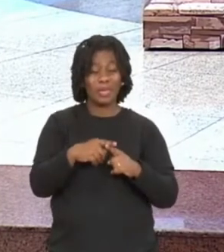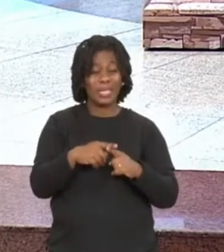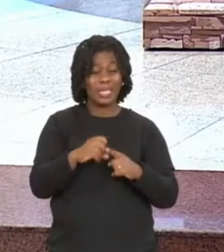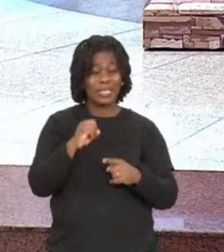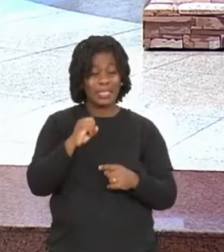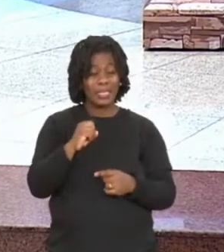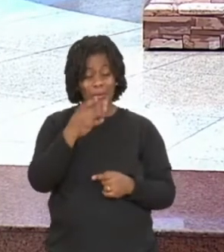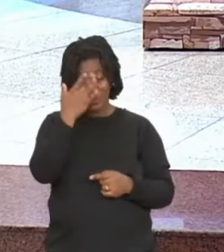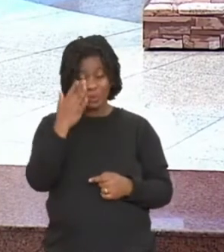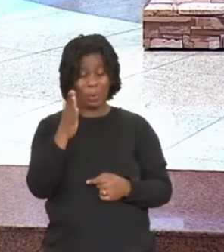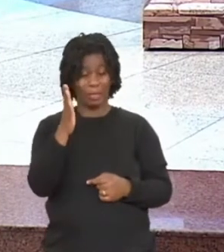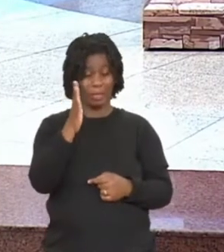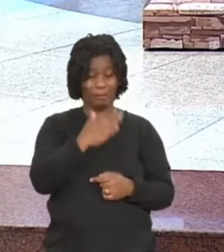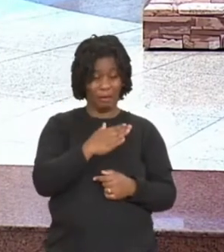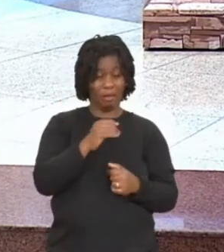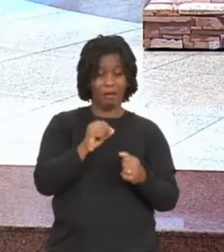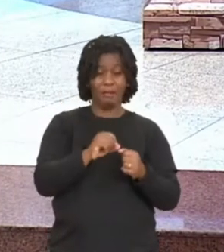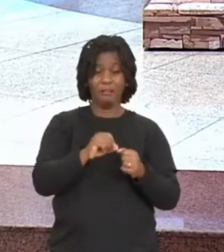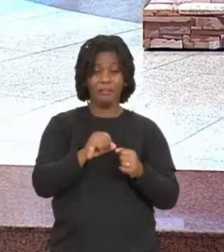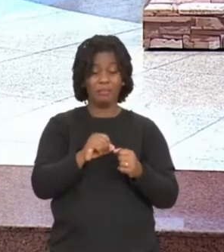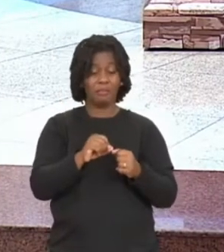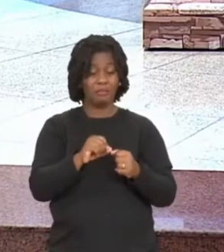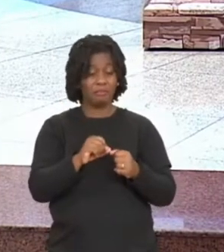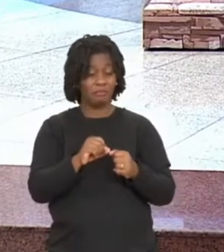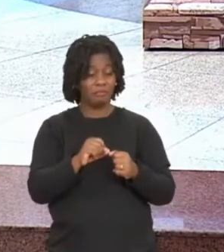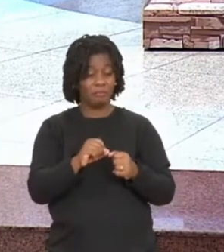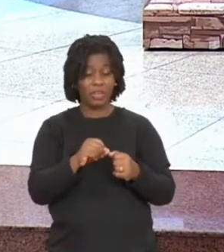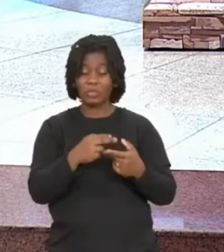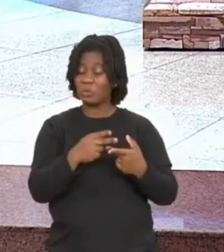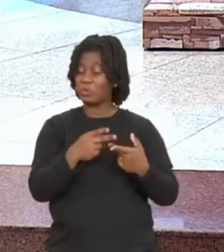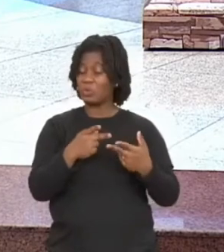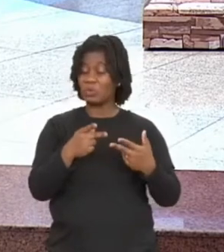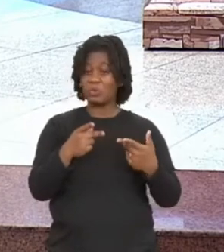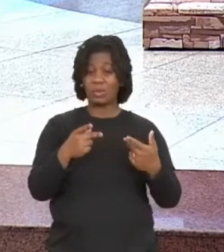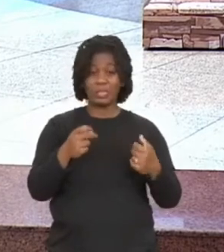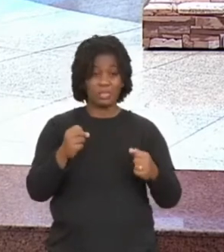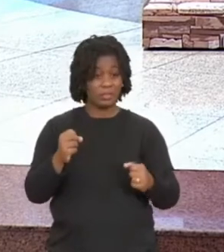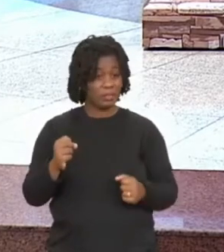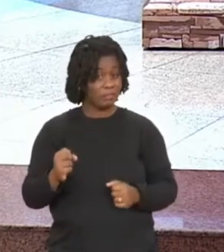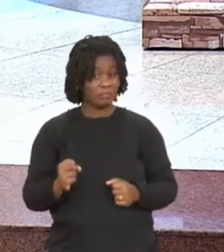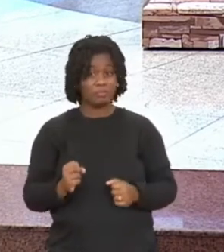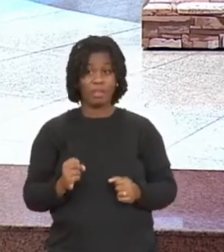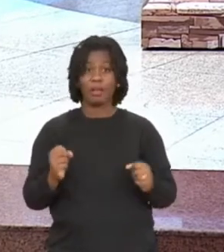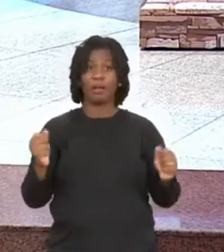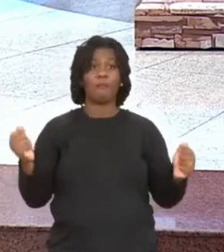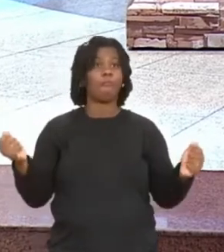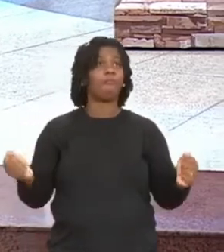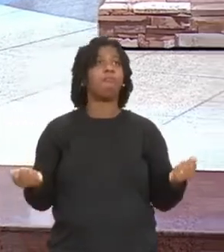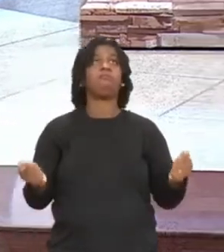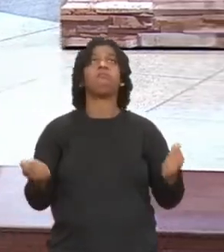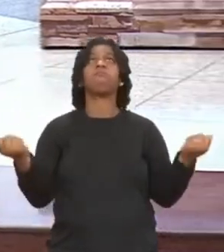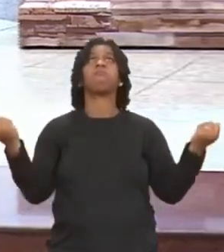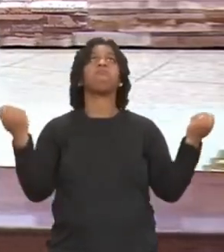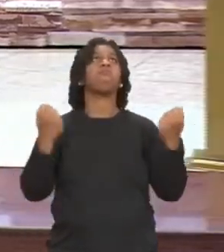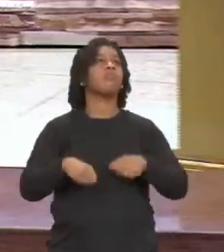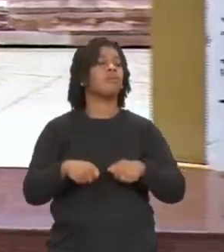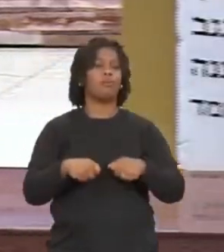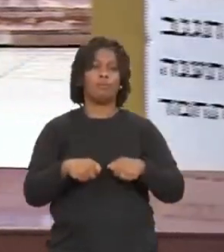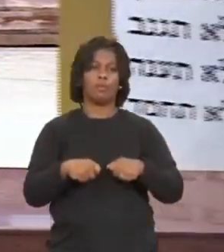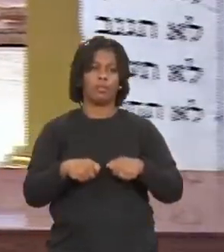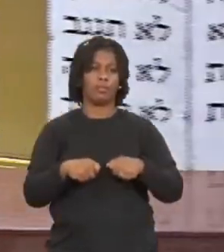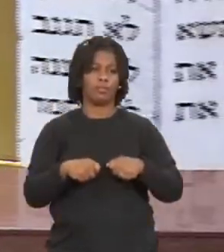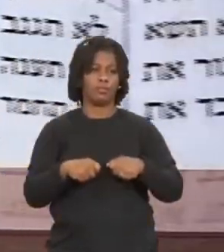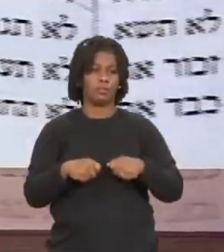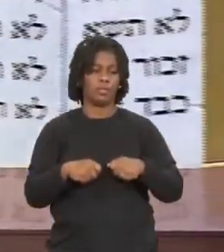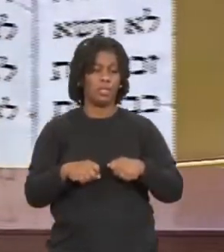éter. Sim ou não? Não é a sua fiscalização que vai fazer você deixar de ser